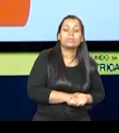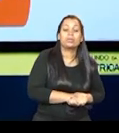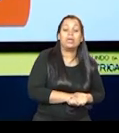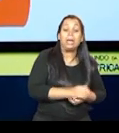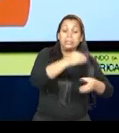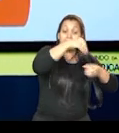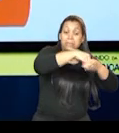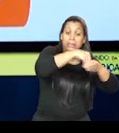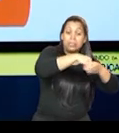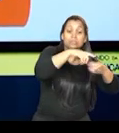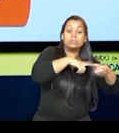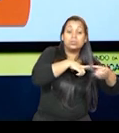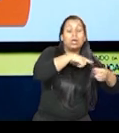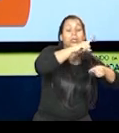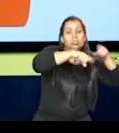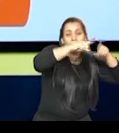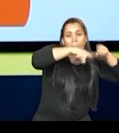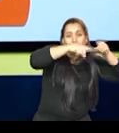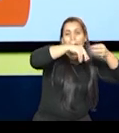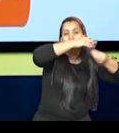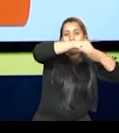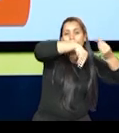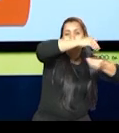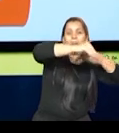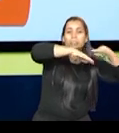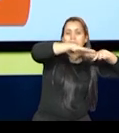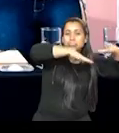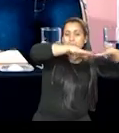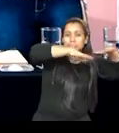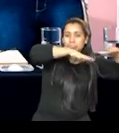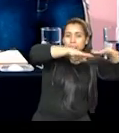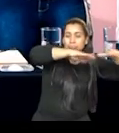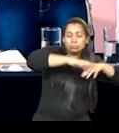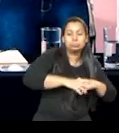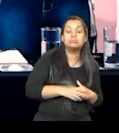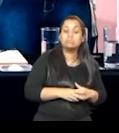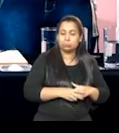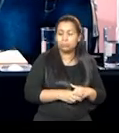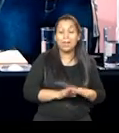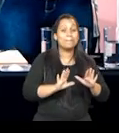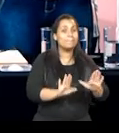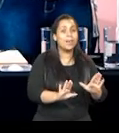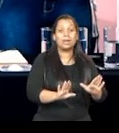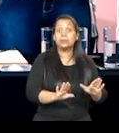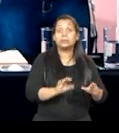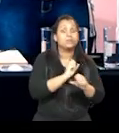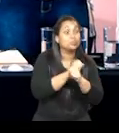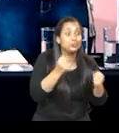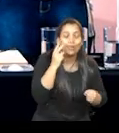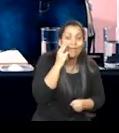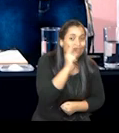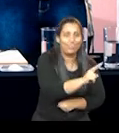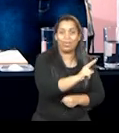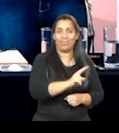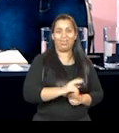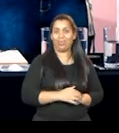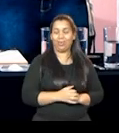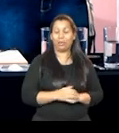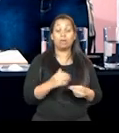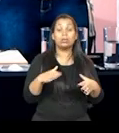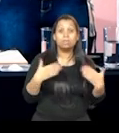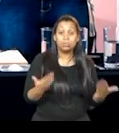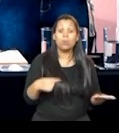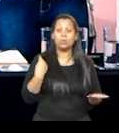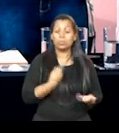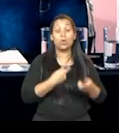dentro de si, se movimentando ordenadamente, mas eles não são possíveis de ser vistos a olho nu. Portanto,